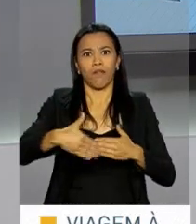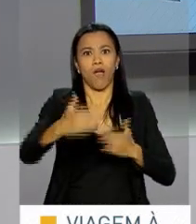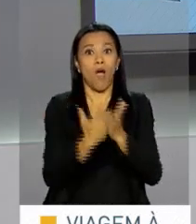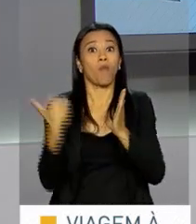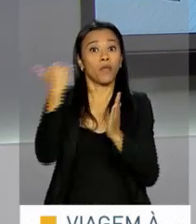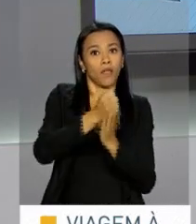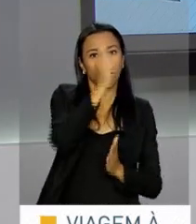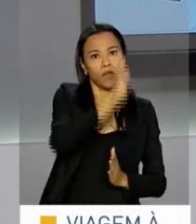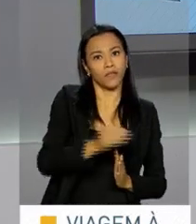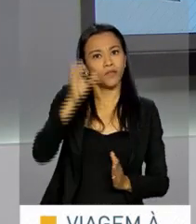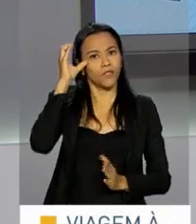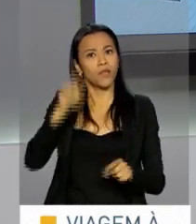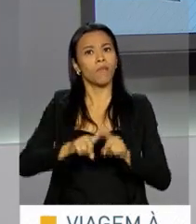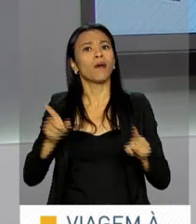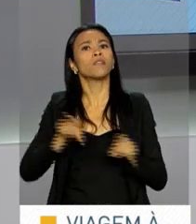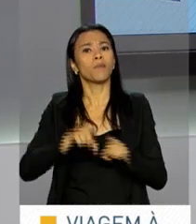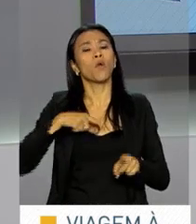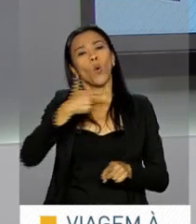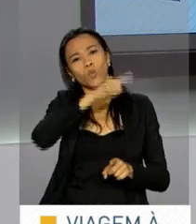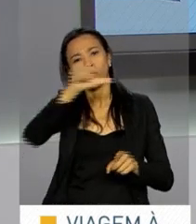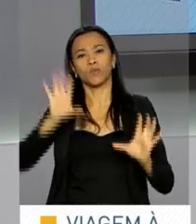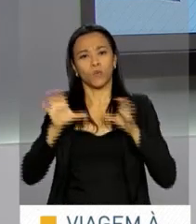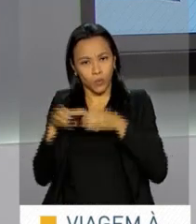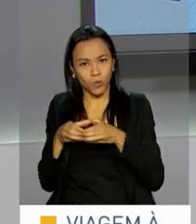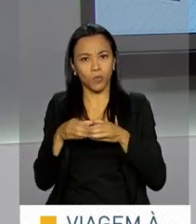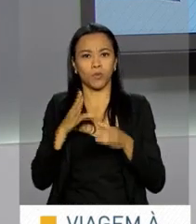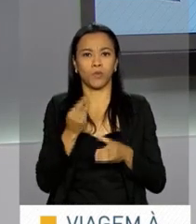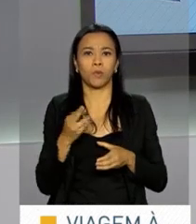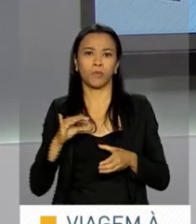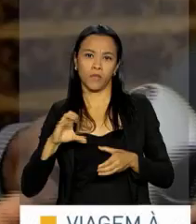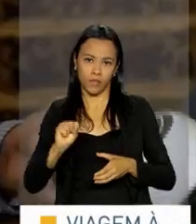entre Brasil e China, mas entre os países do BRICS também.